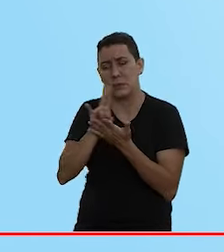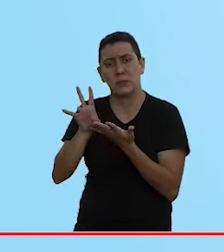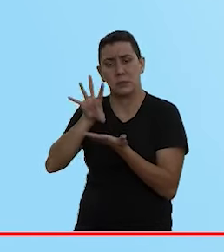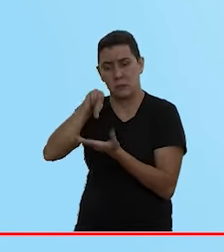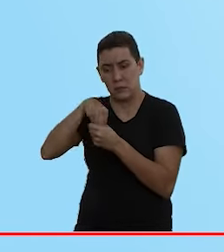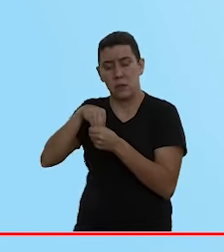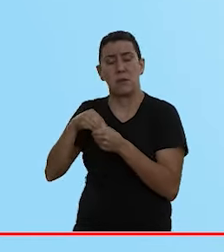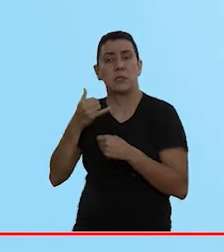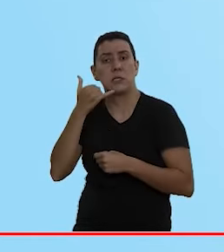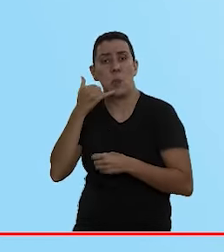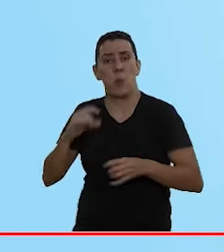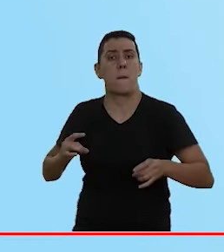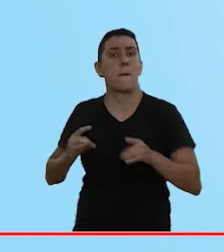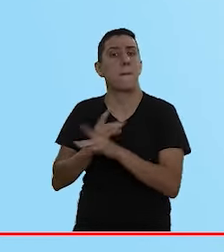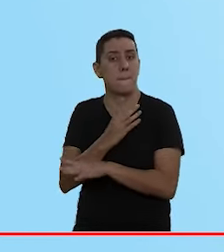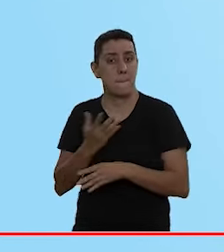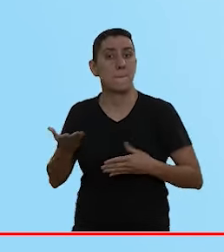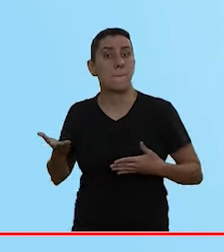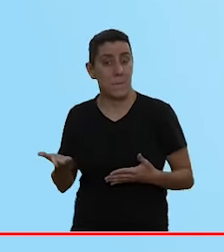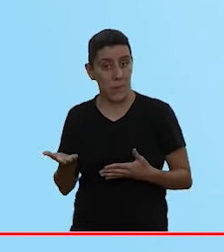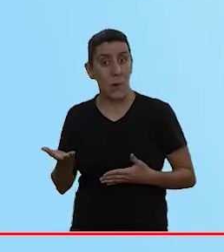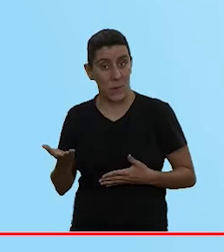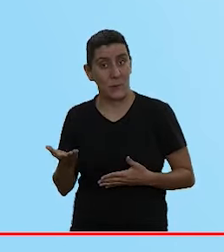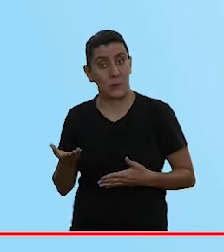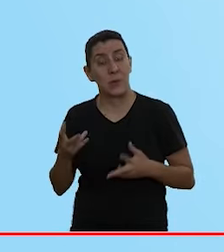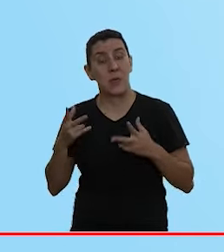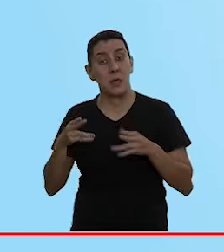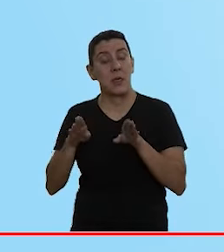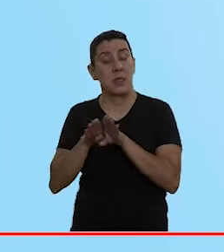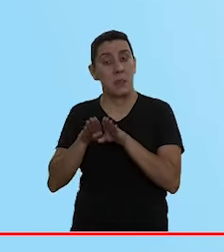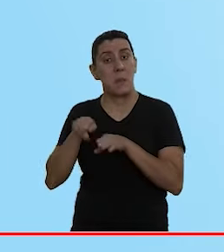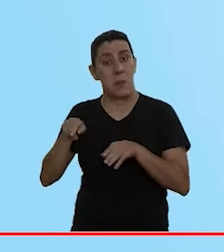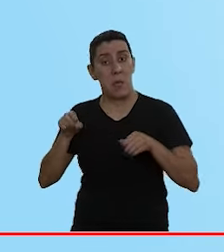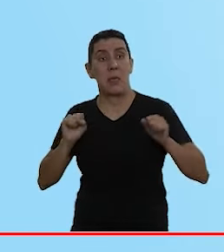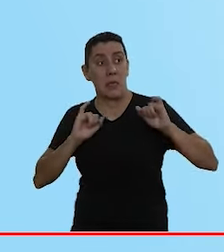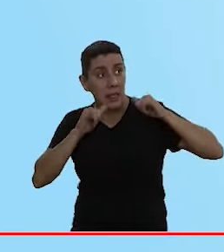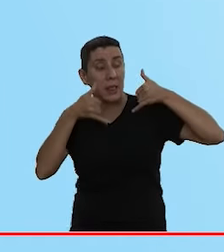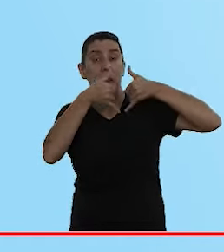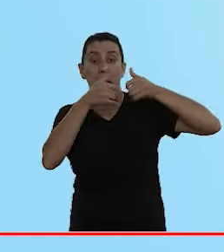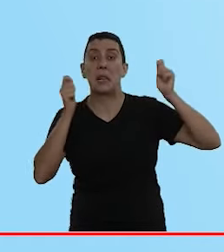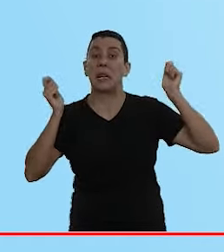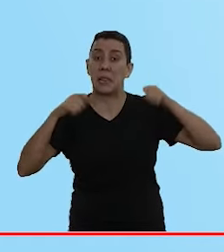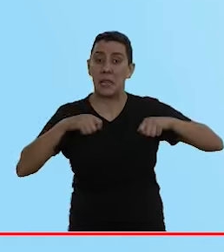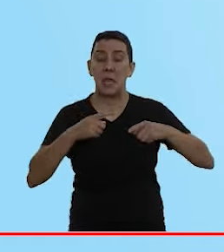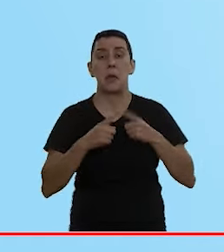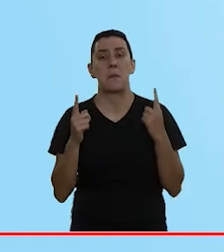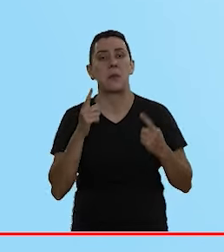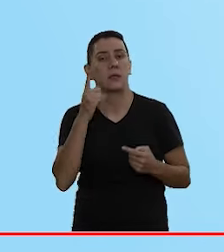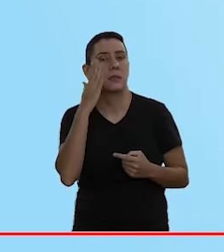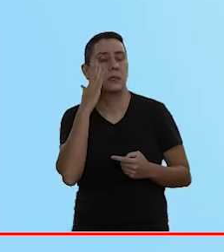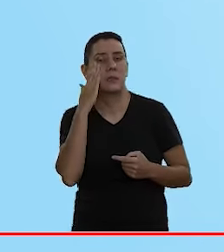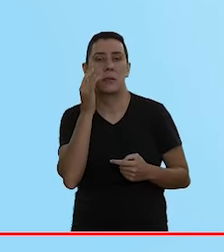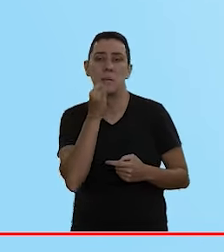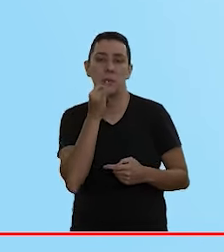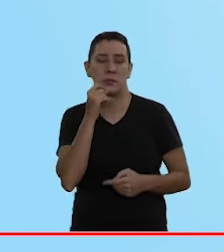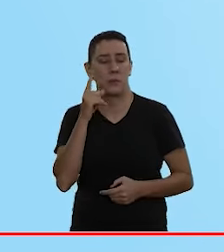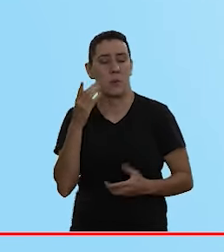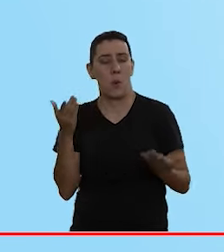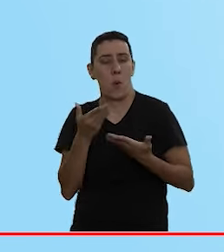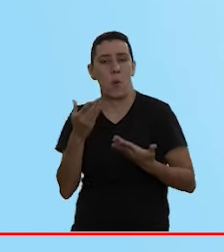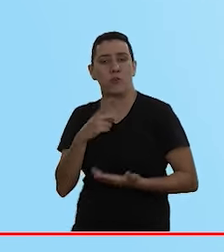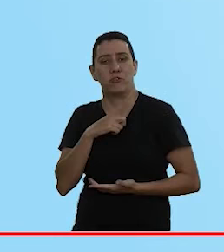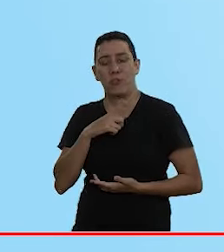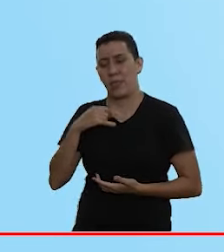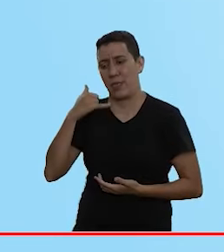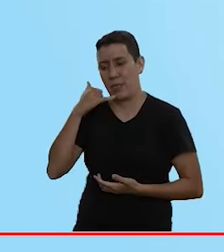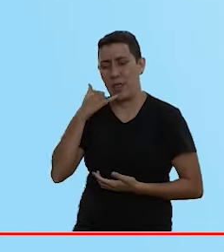né? E ele até faz chamadas, mas não é... Hoje, quando a gente pega uns smartphones modernos,